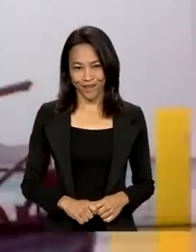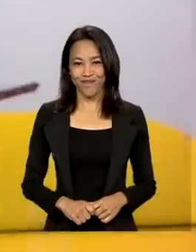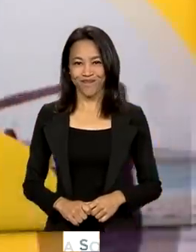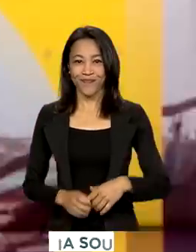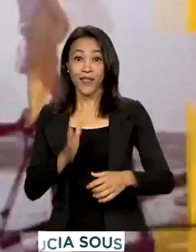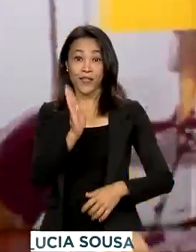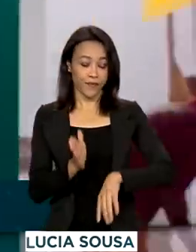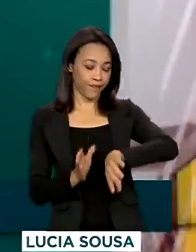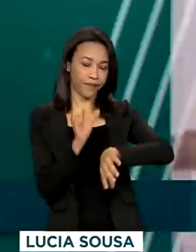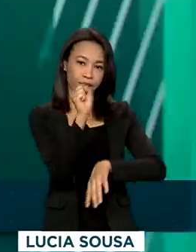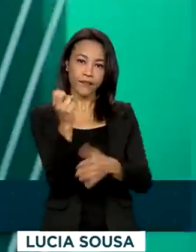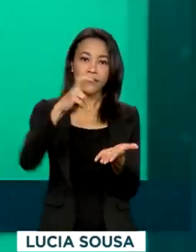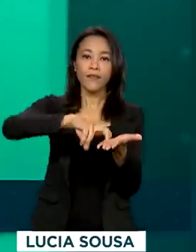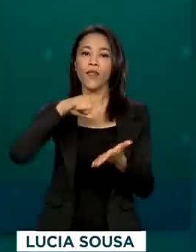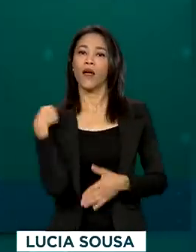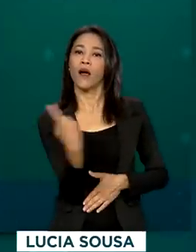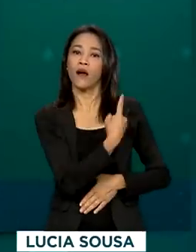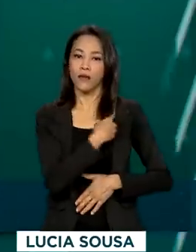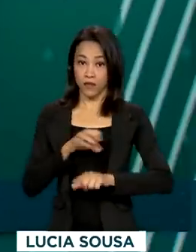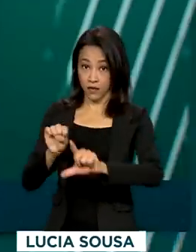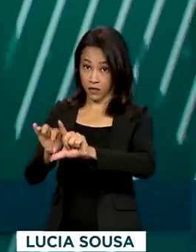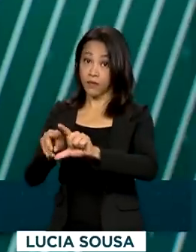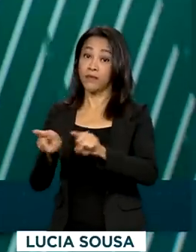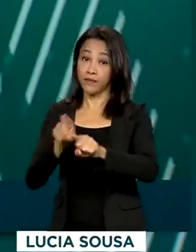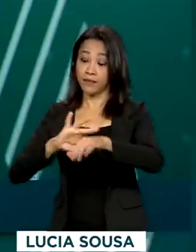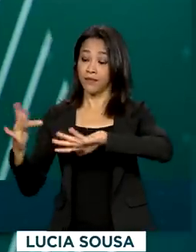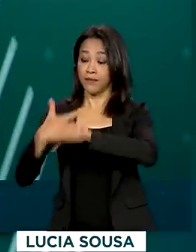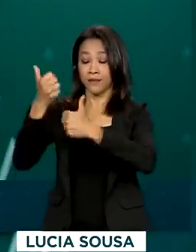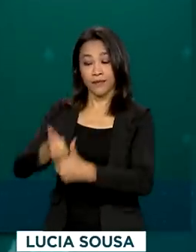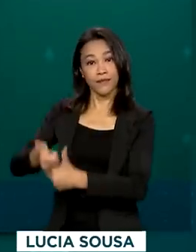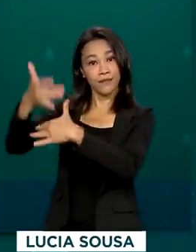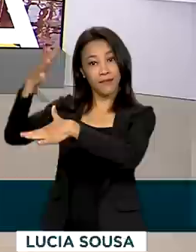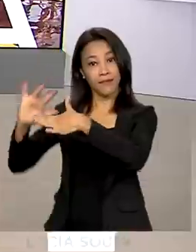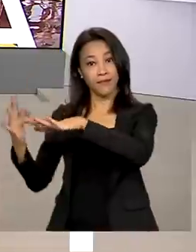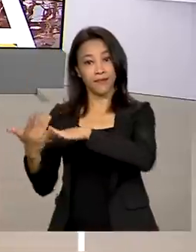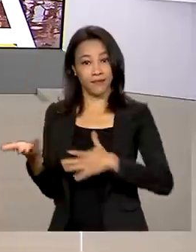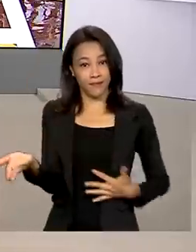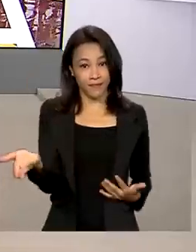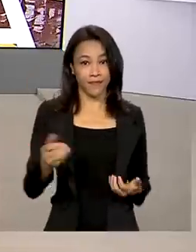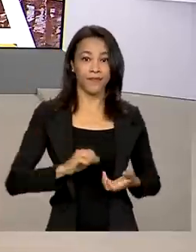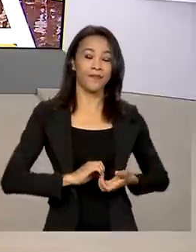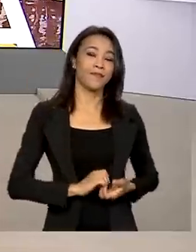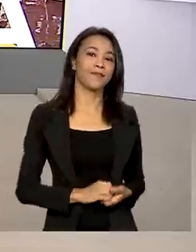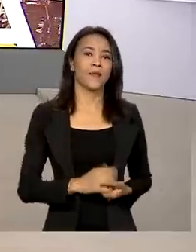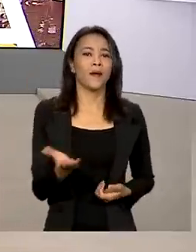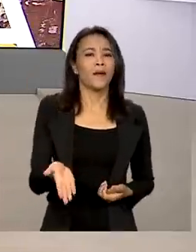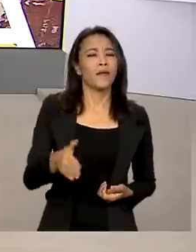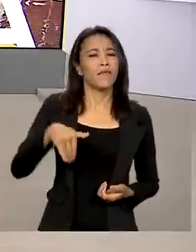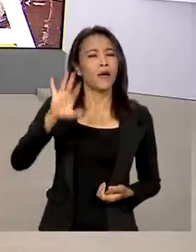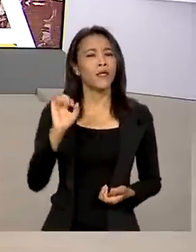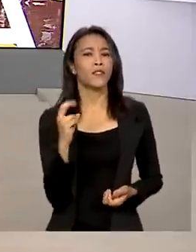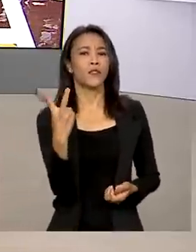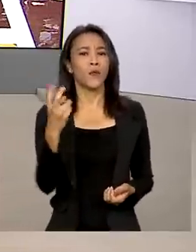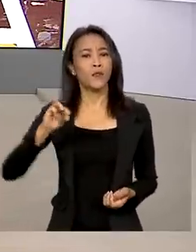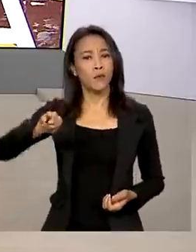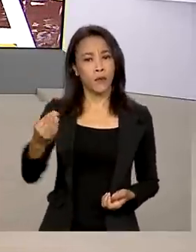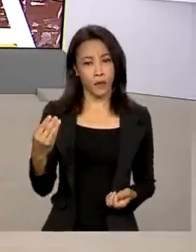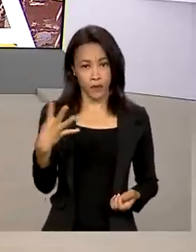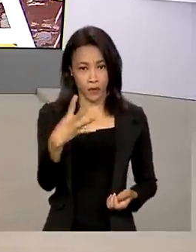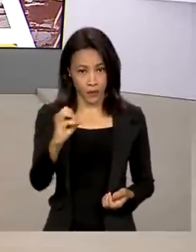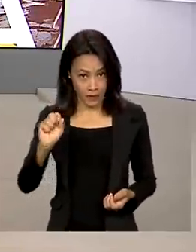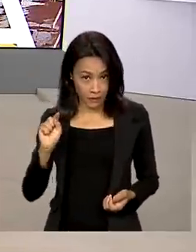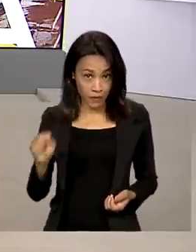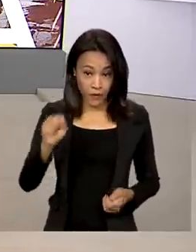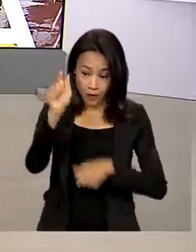8 horas da manhã estamos ao vivo também pelas redes sociais mais de dois milhões e 400 mil